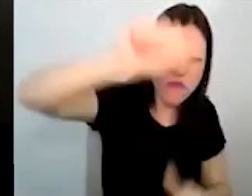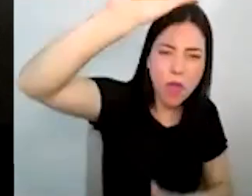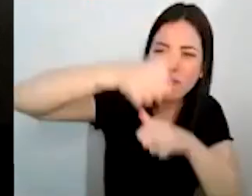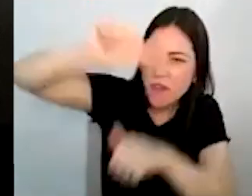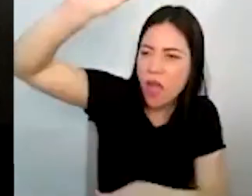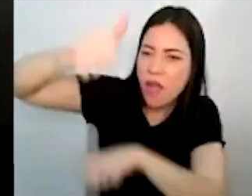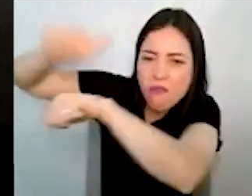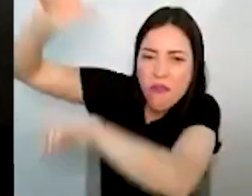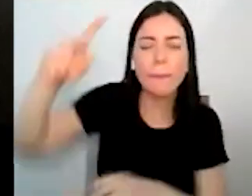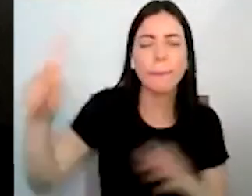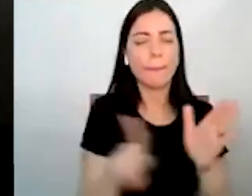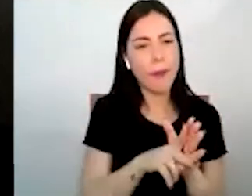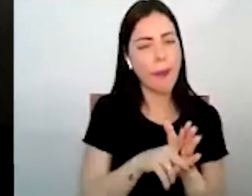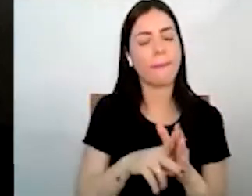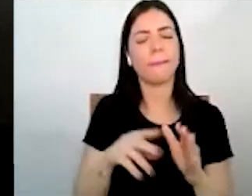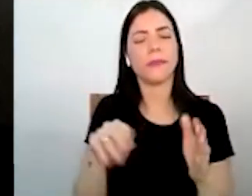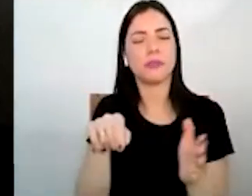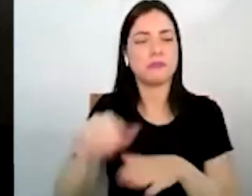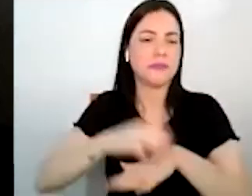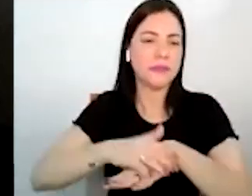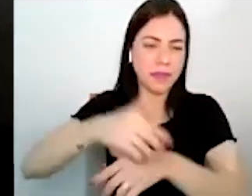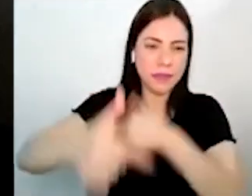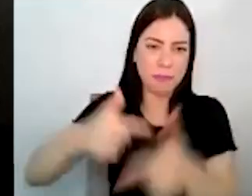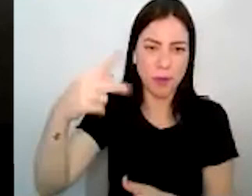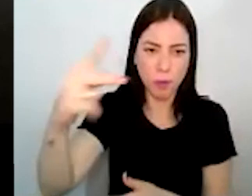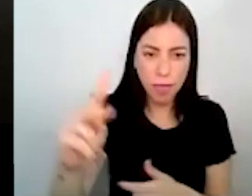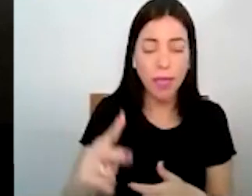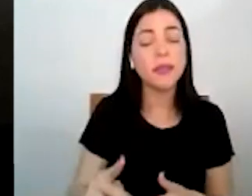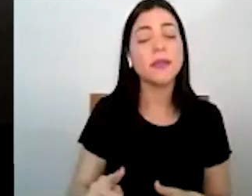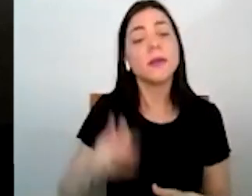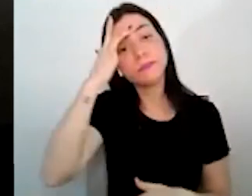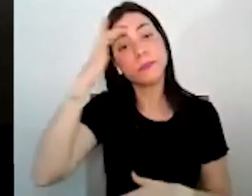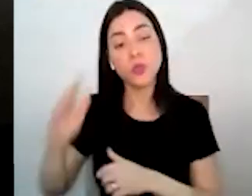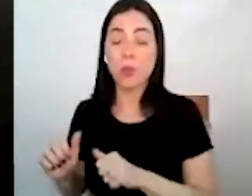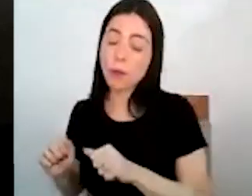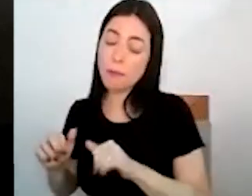dele, criando já esse primeiro momento de contato entre o público